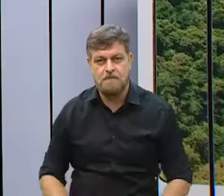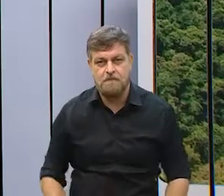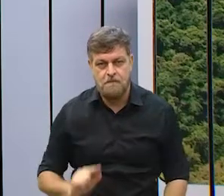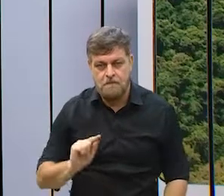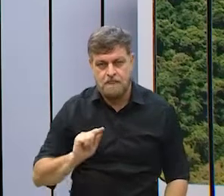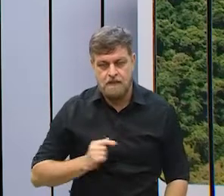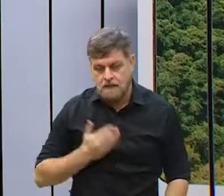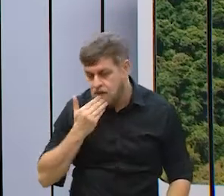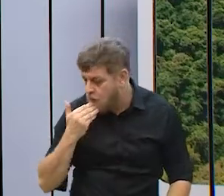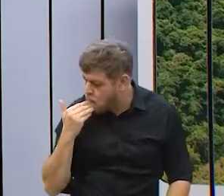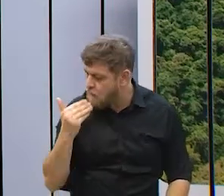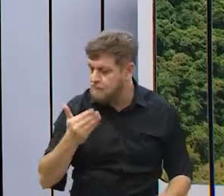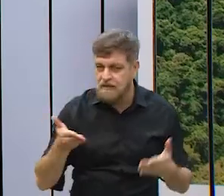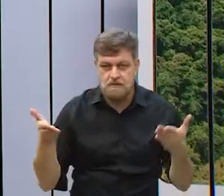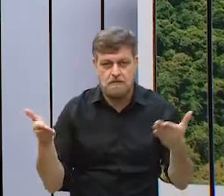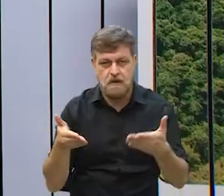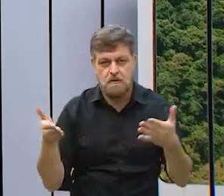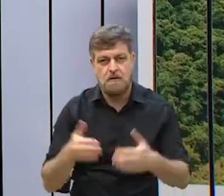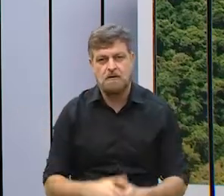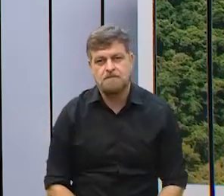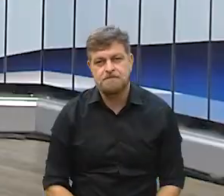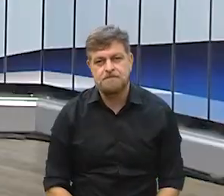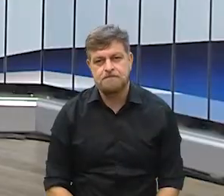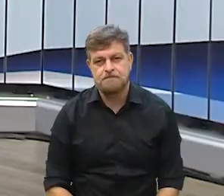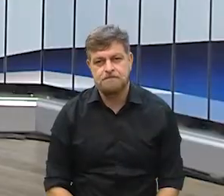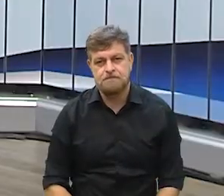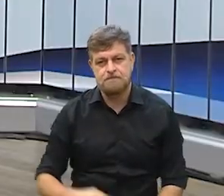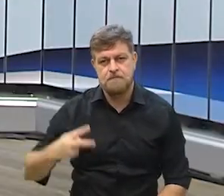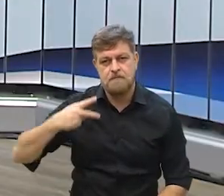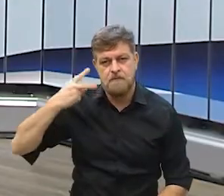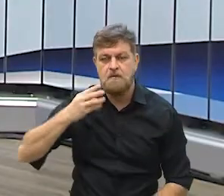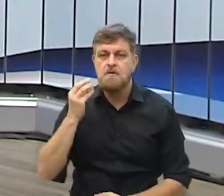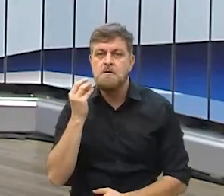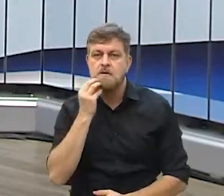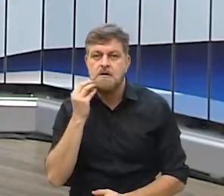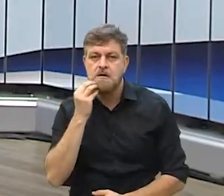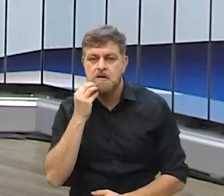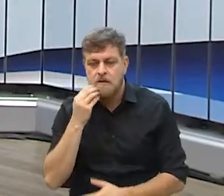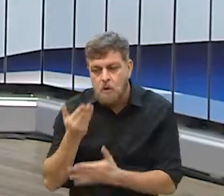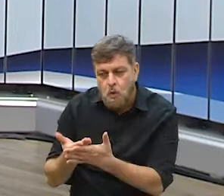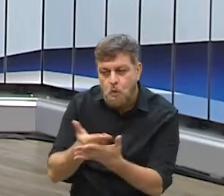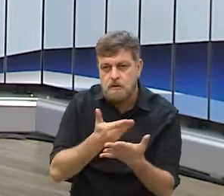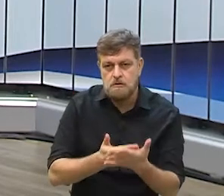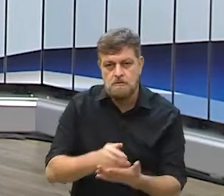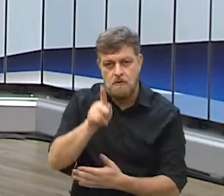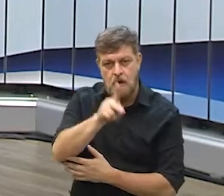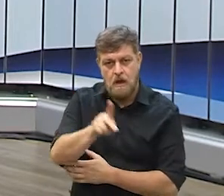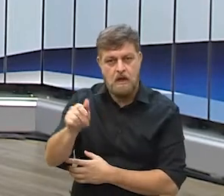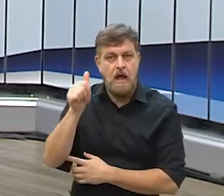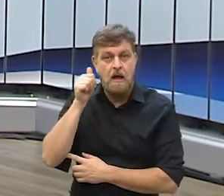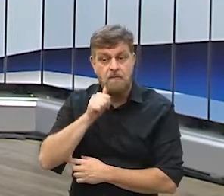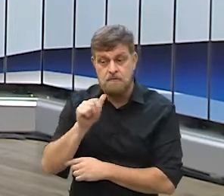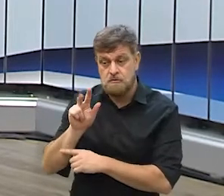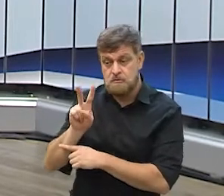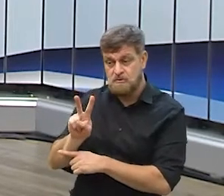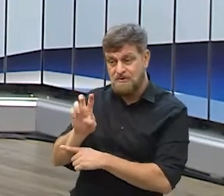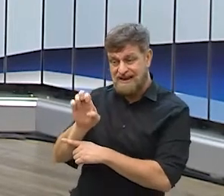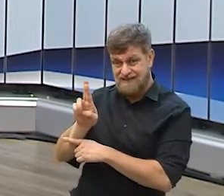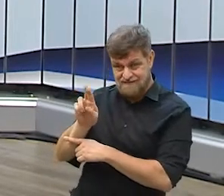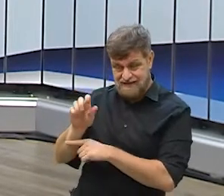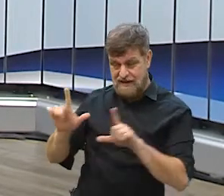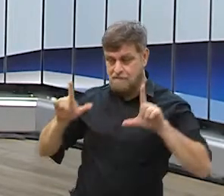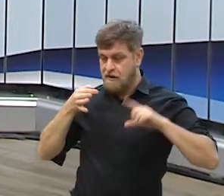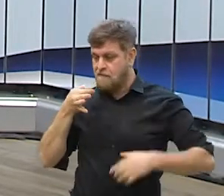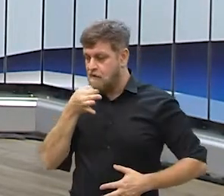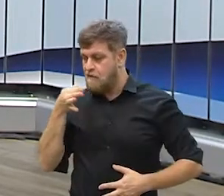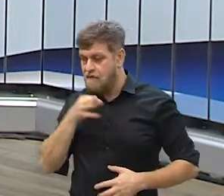esse apelo que a gente faz. Vereador Igor Diego, segundo o estudo da professora Vera, mais de 50